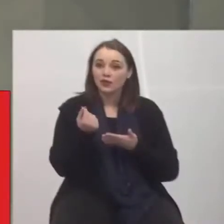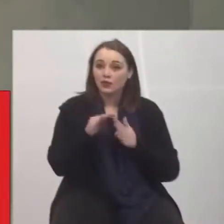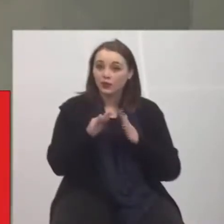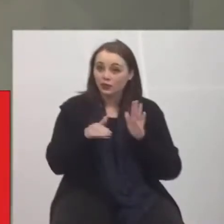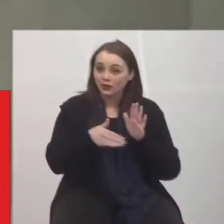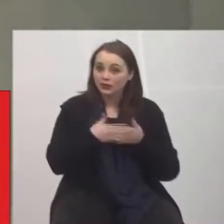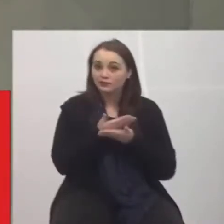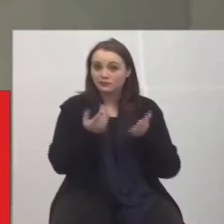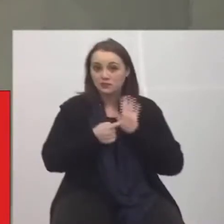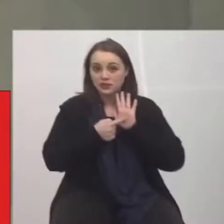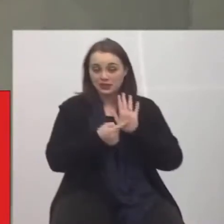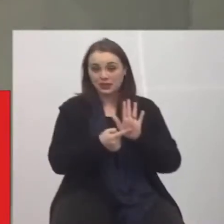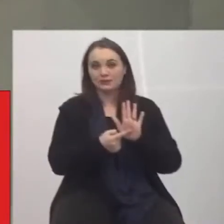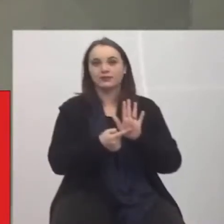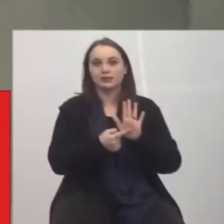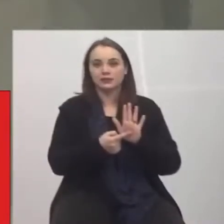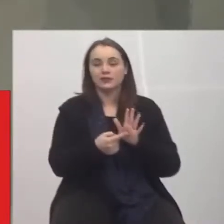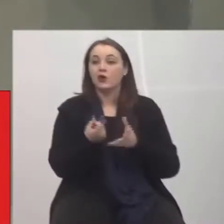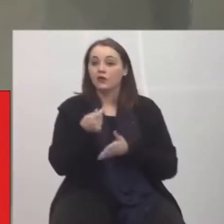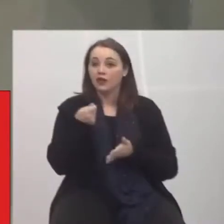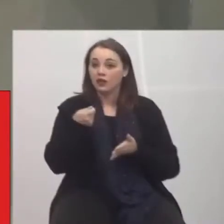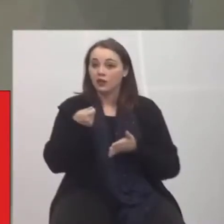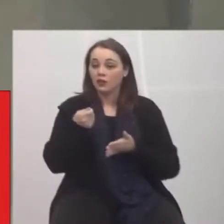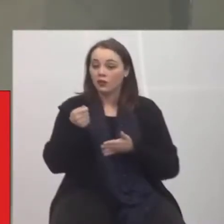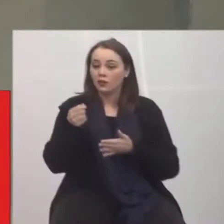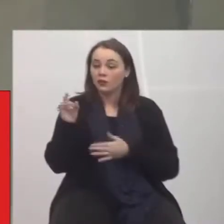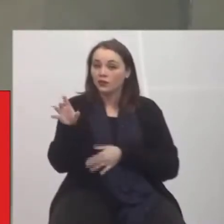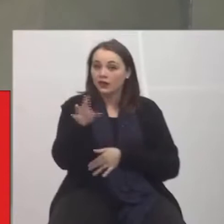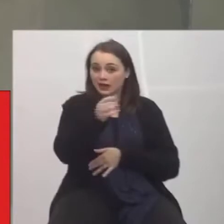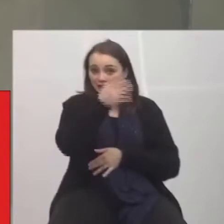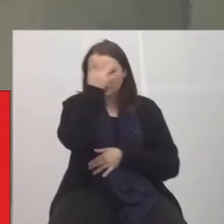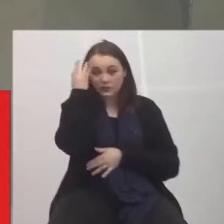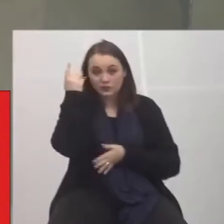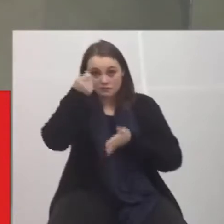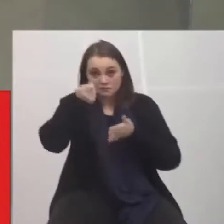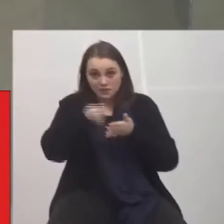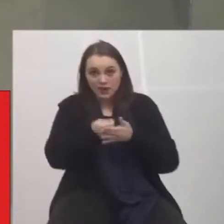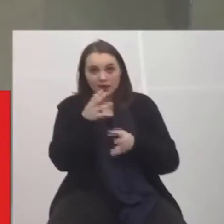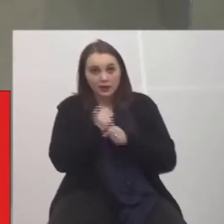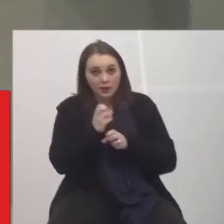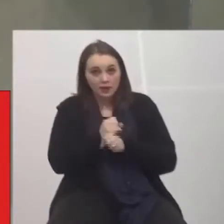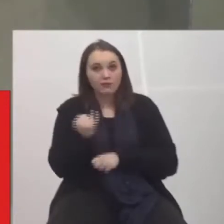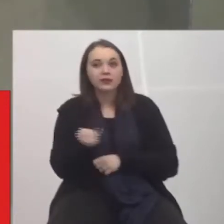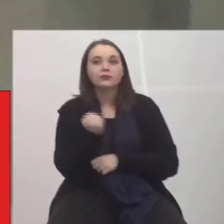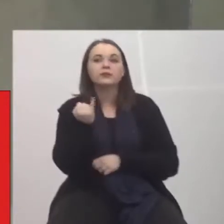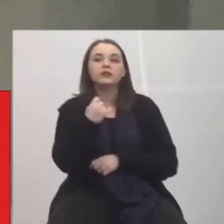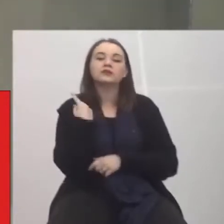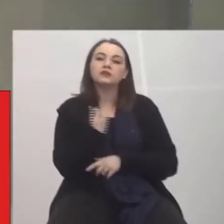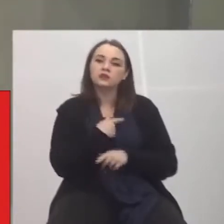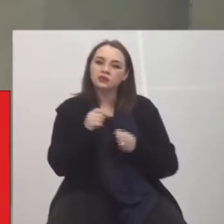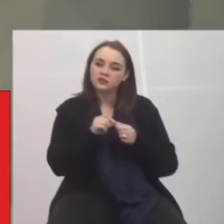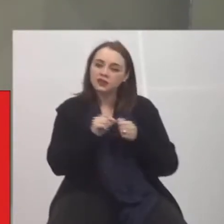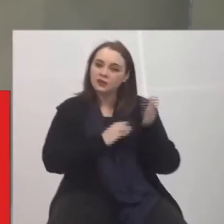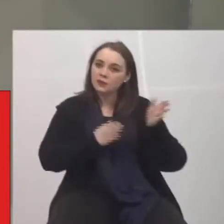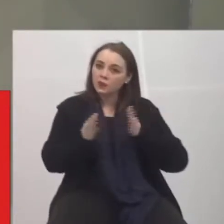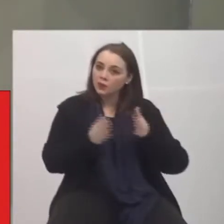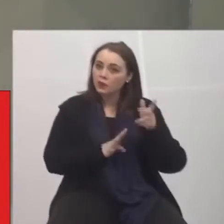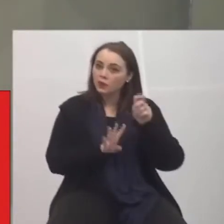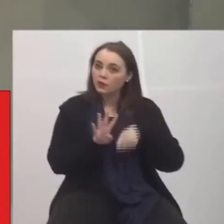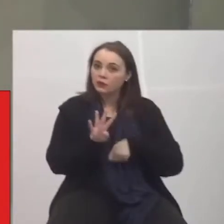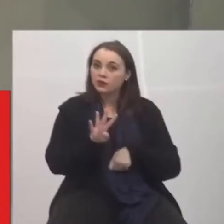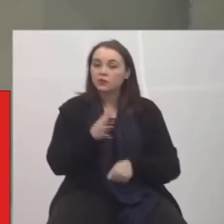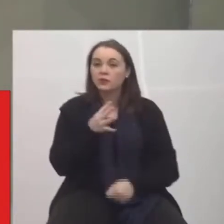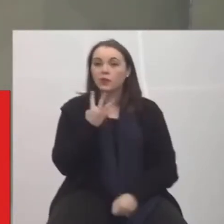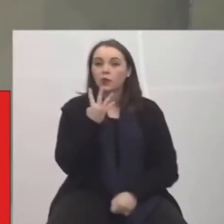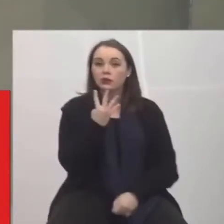R$435.940,62. O valor da despesa total por habitante, que é um cálculo importante de ser feito, né, no período, então foi de R$